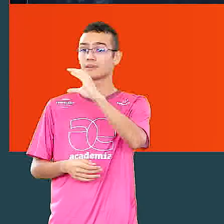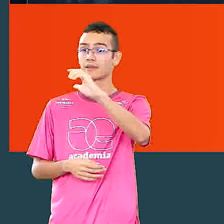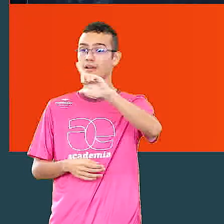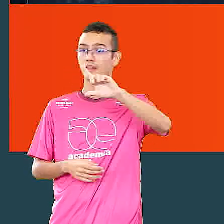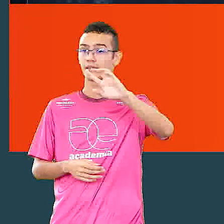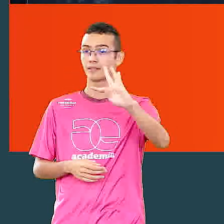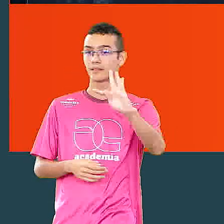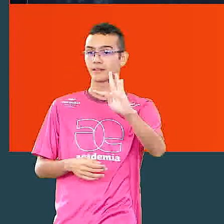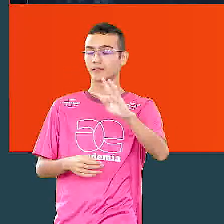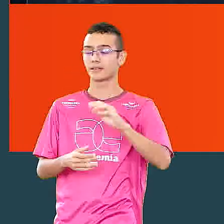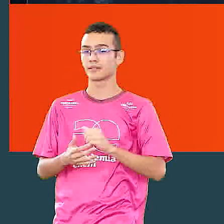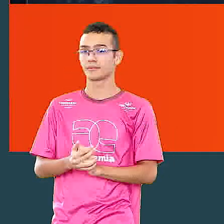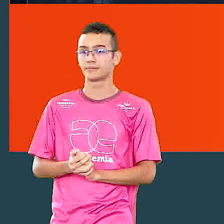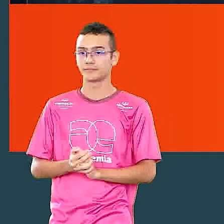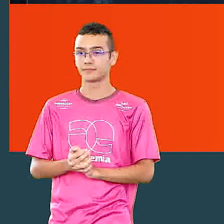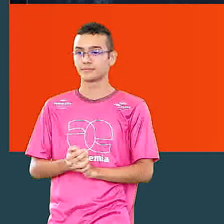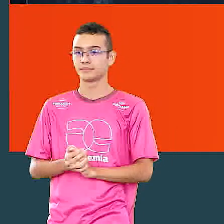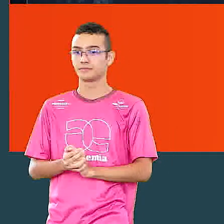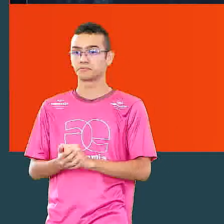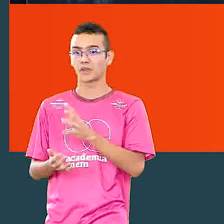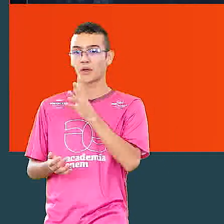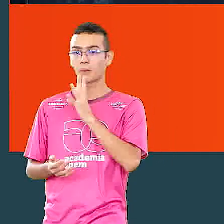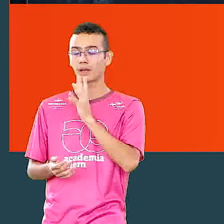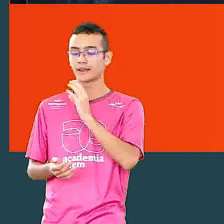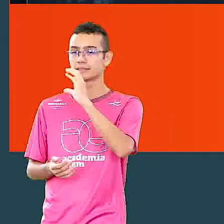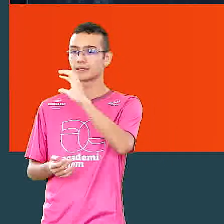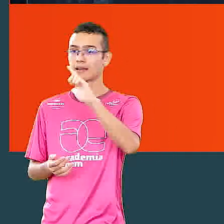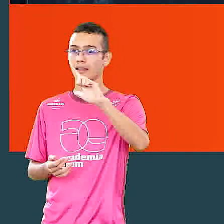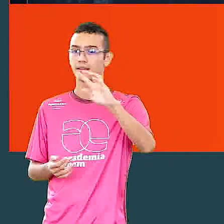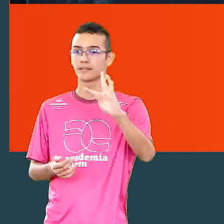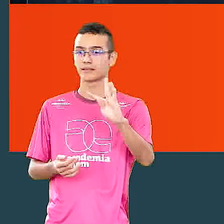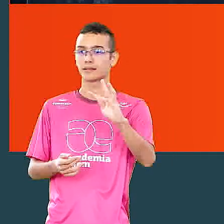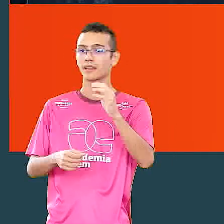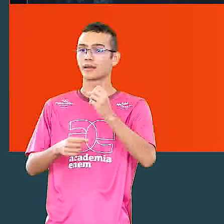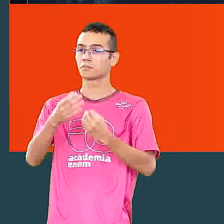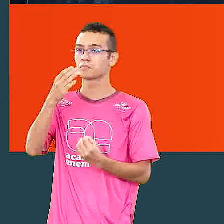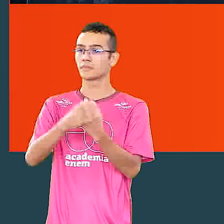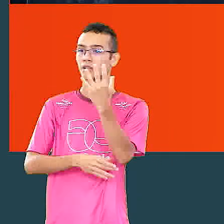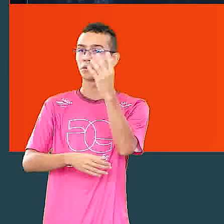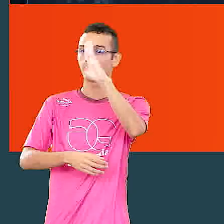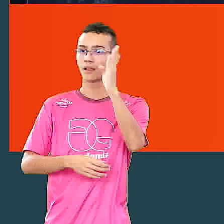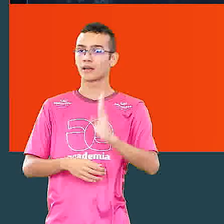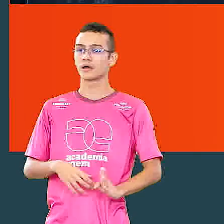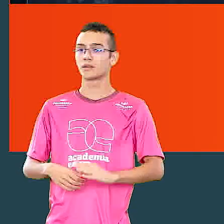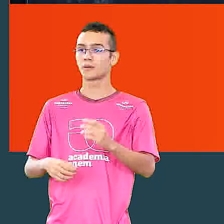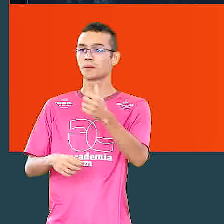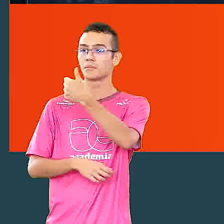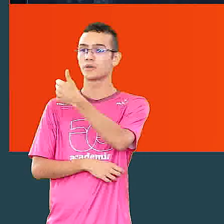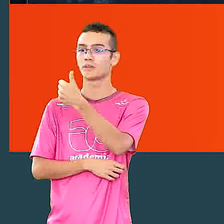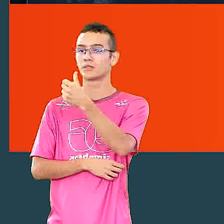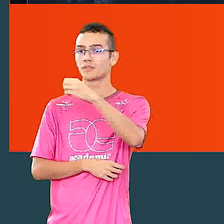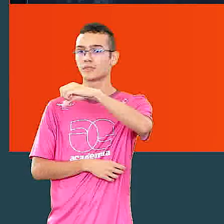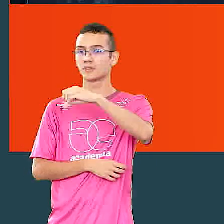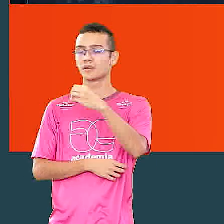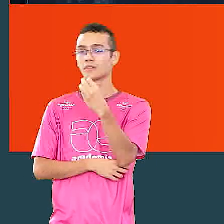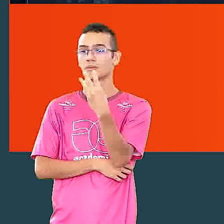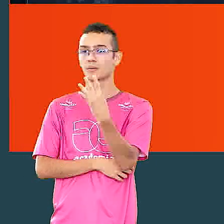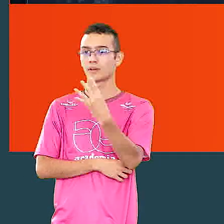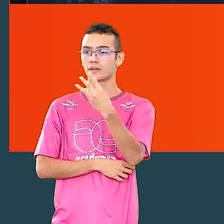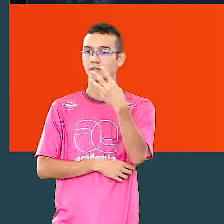aí. Foi criada no Brasil em 1943. E o que estabelece a CLT,